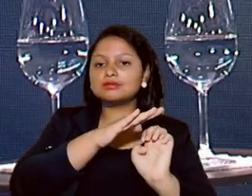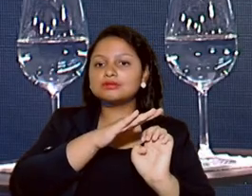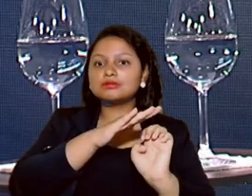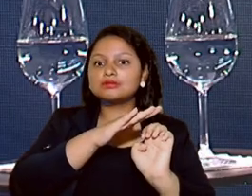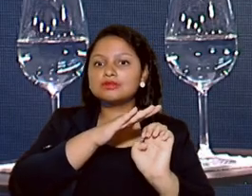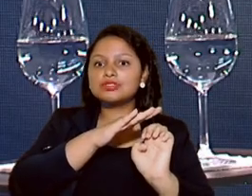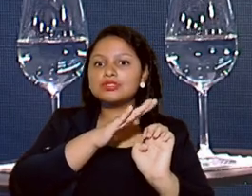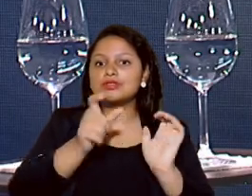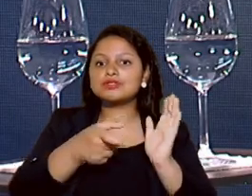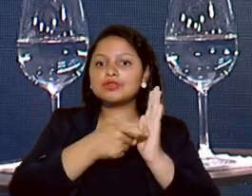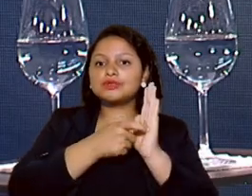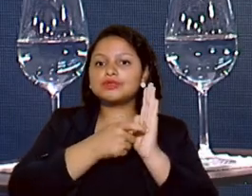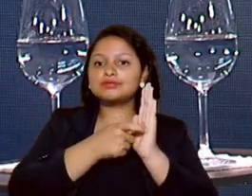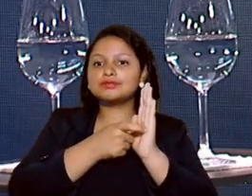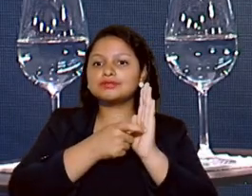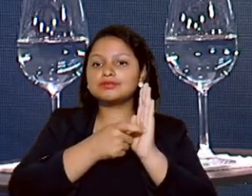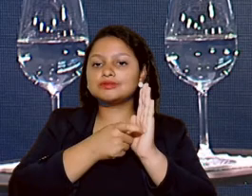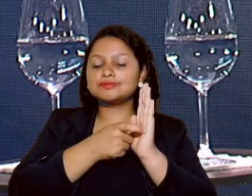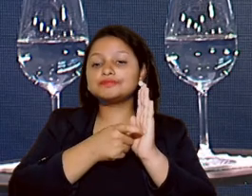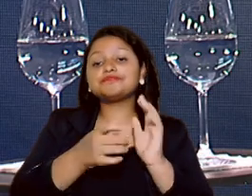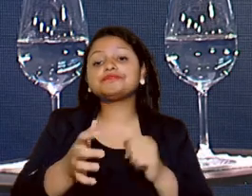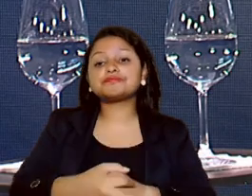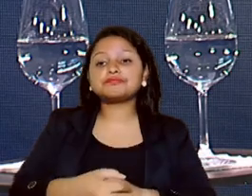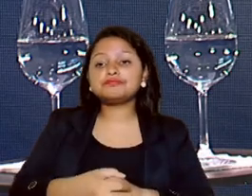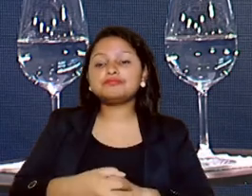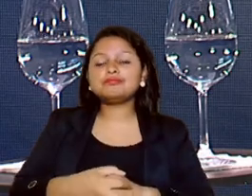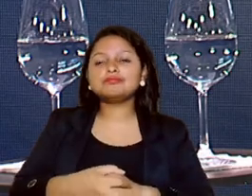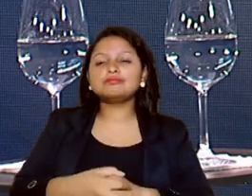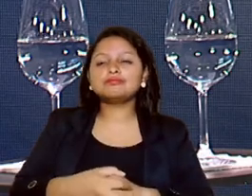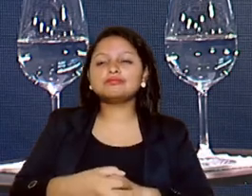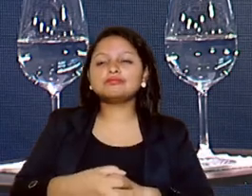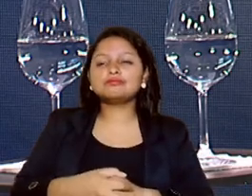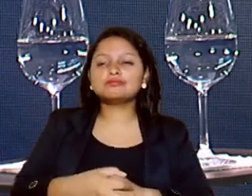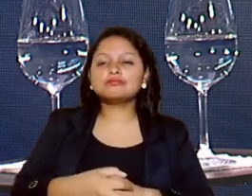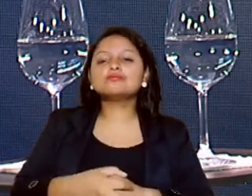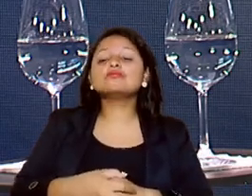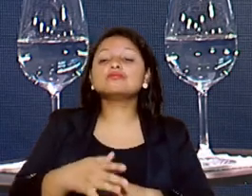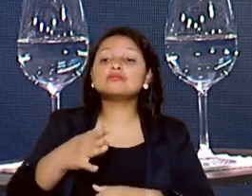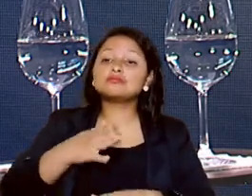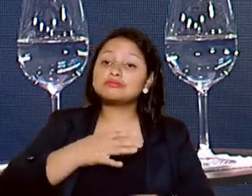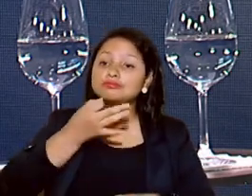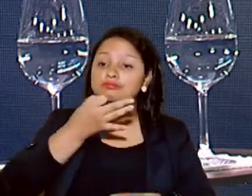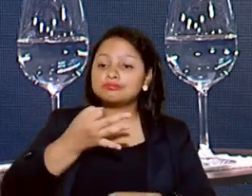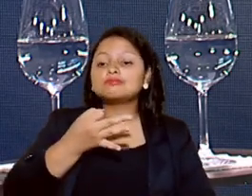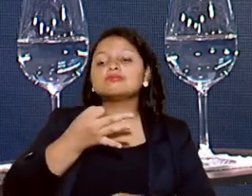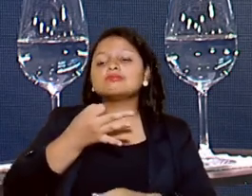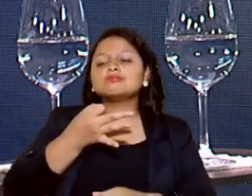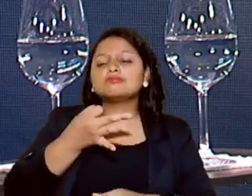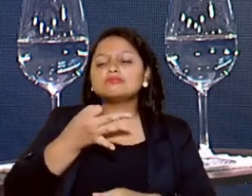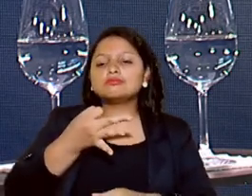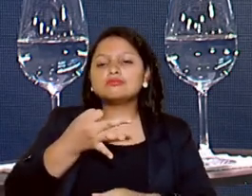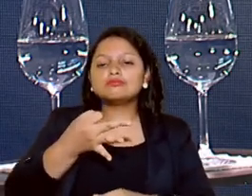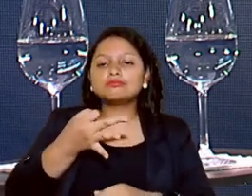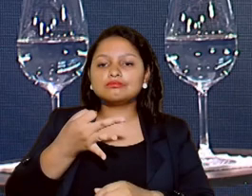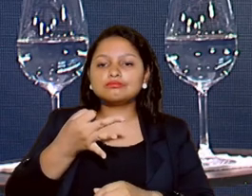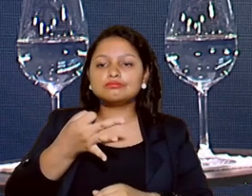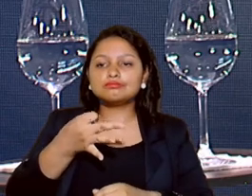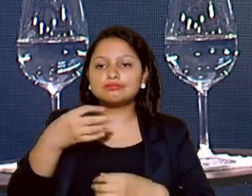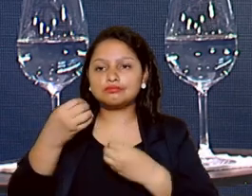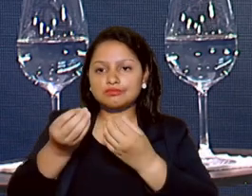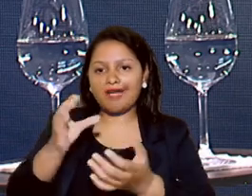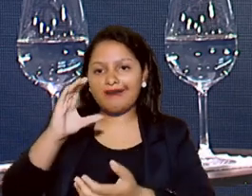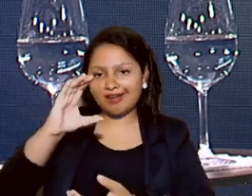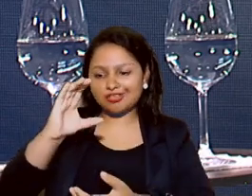na nossa visão a gente vai somar competências para Senior ou dar crédito é fácil